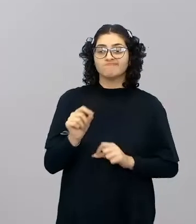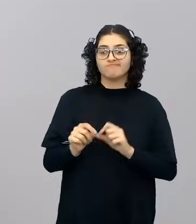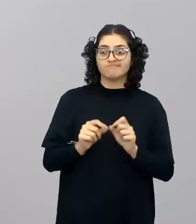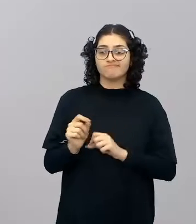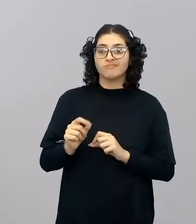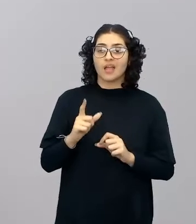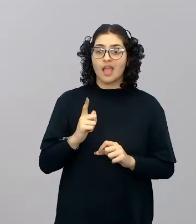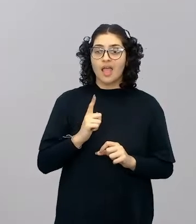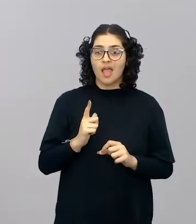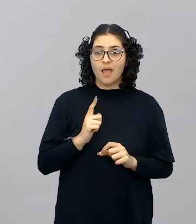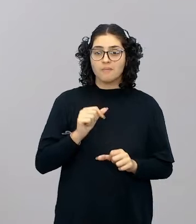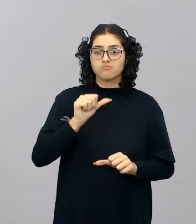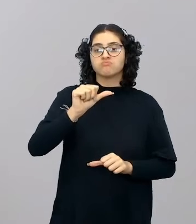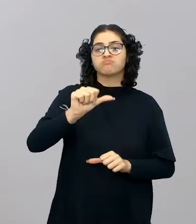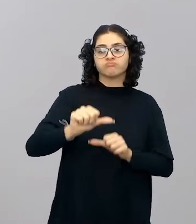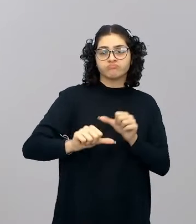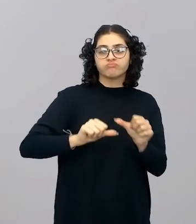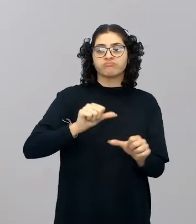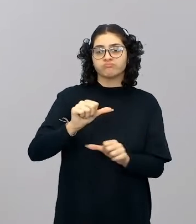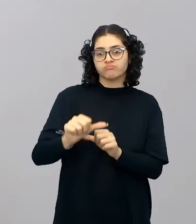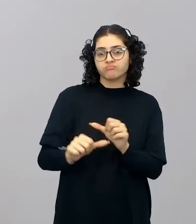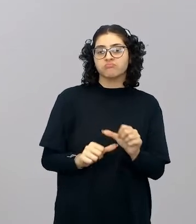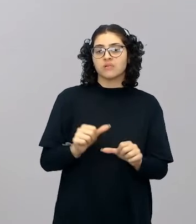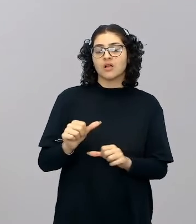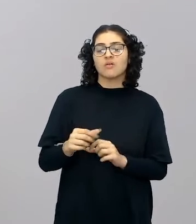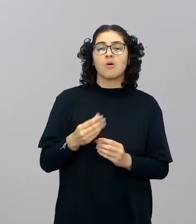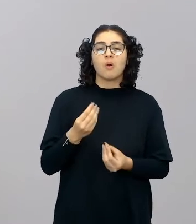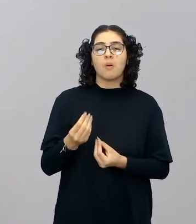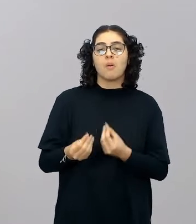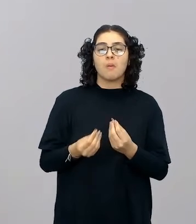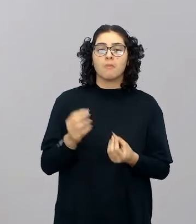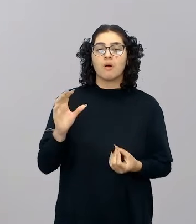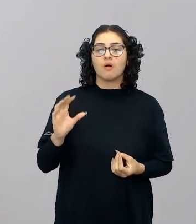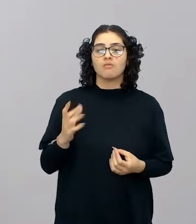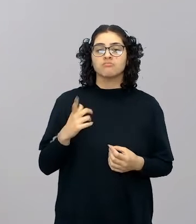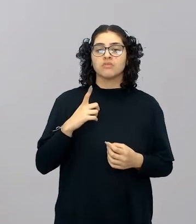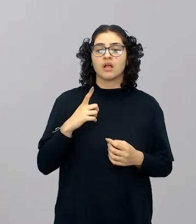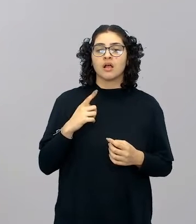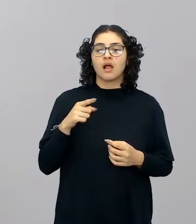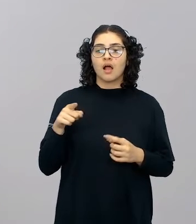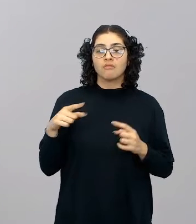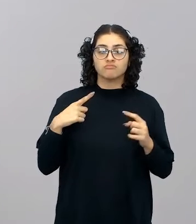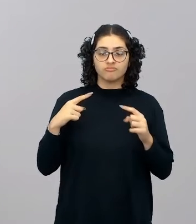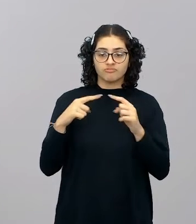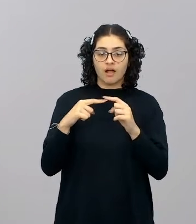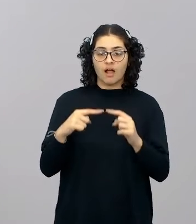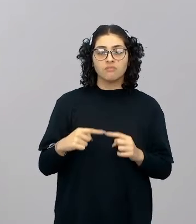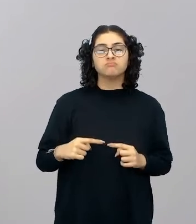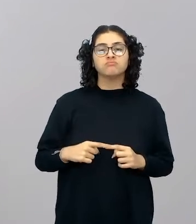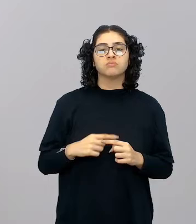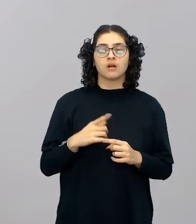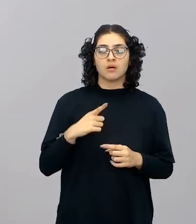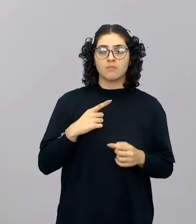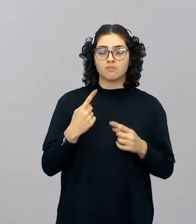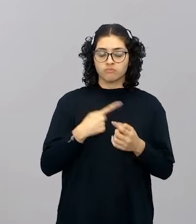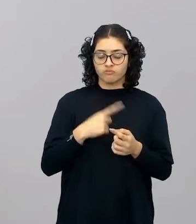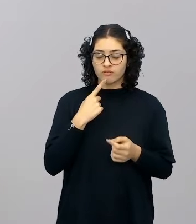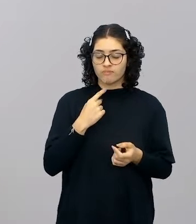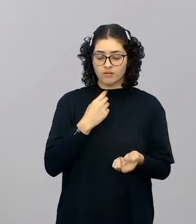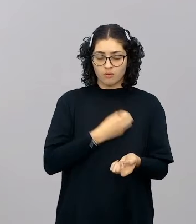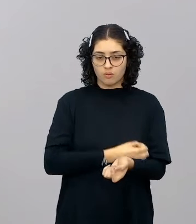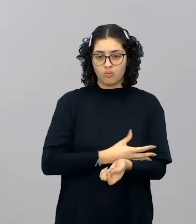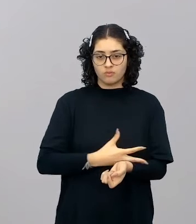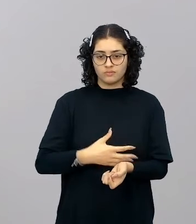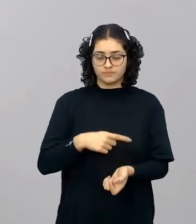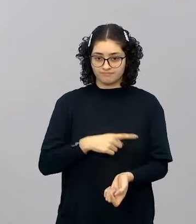numa mutação, que a gente vai ver como que essa mutação então está ligada a esses fatores de coagulação. Esses fatores